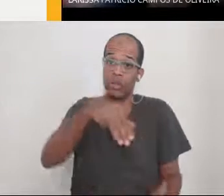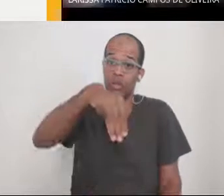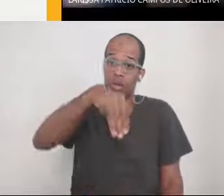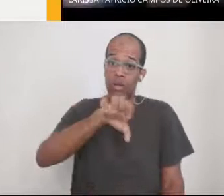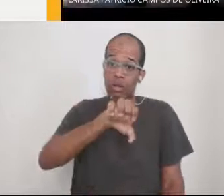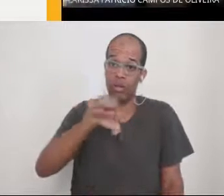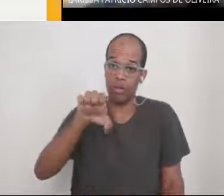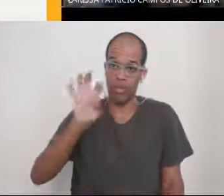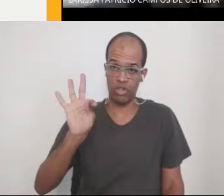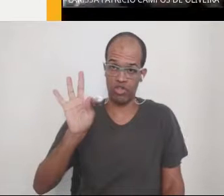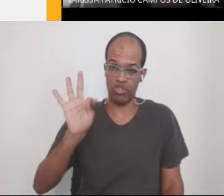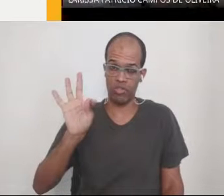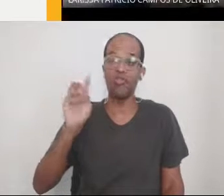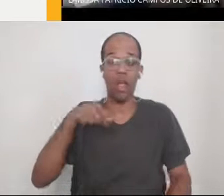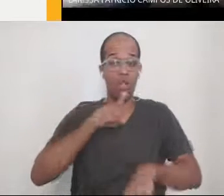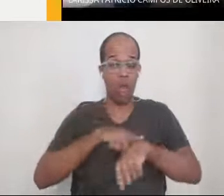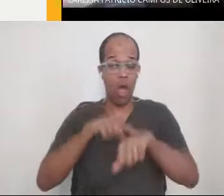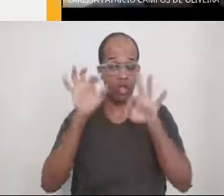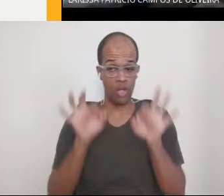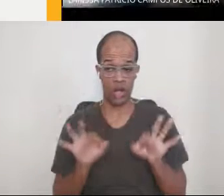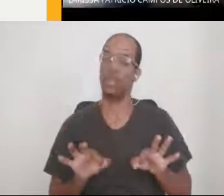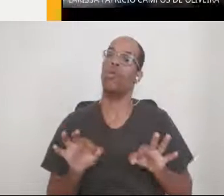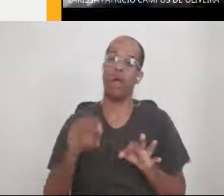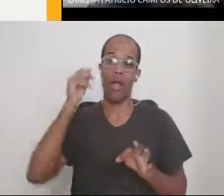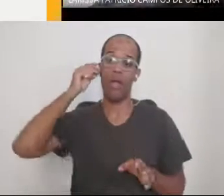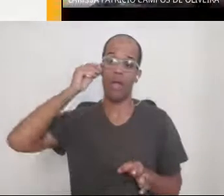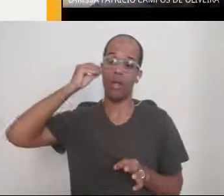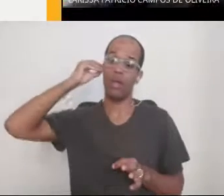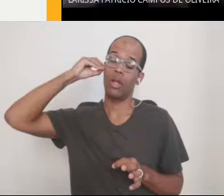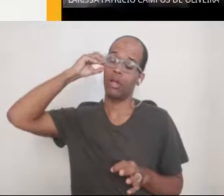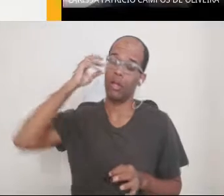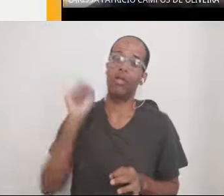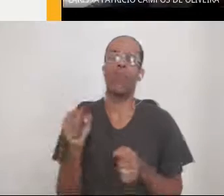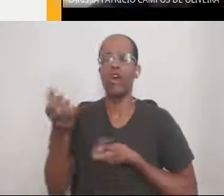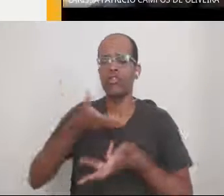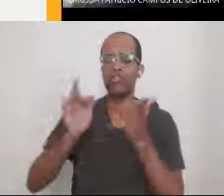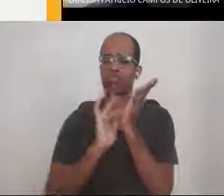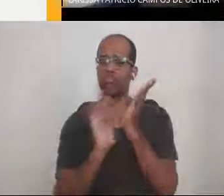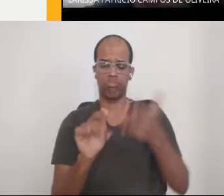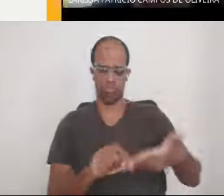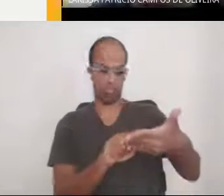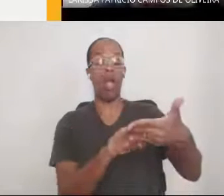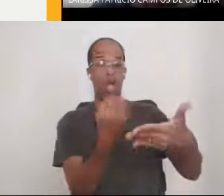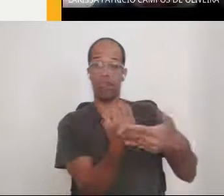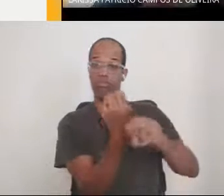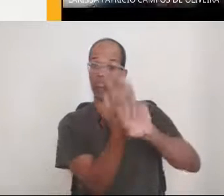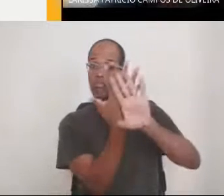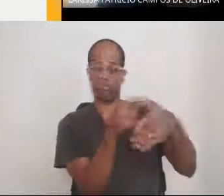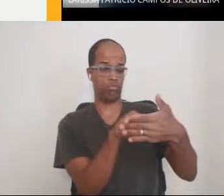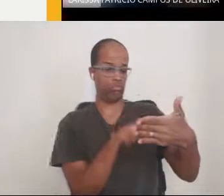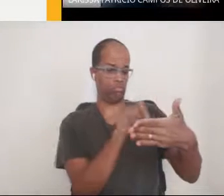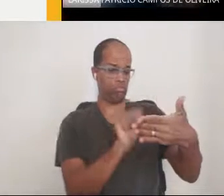digamos assim, né? Virtual ali pelo vídeo. O aluno vê o professor, né? Pelo tablet, ele pode interagir, pode tirar as dúvidas das